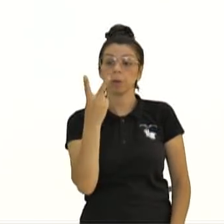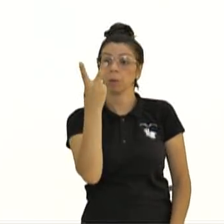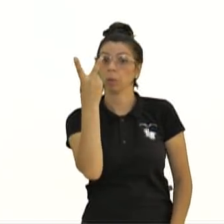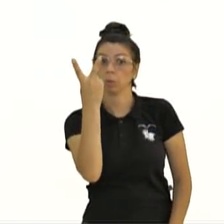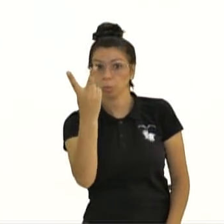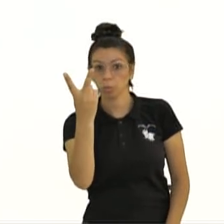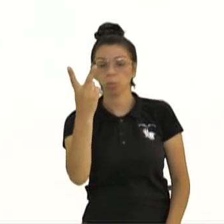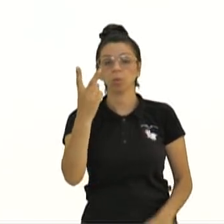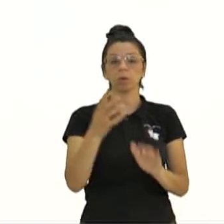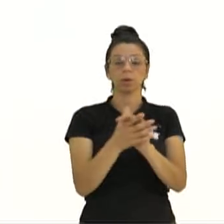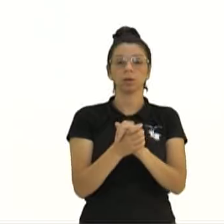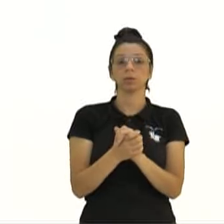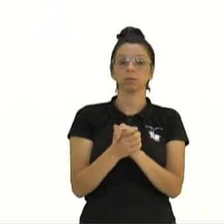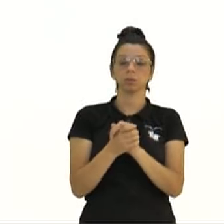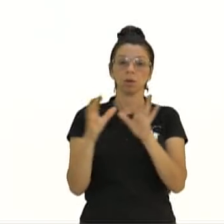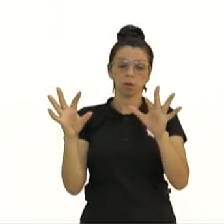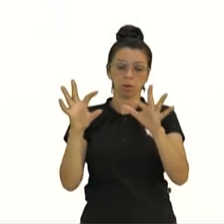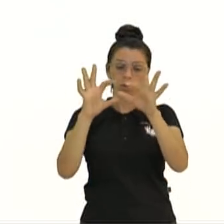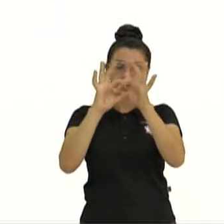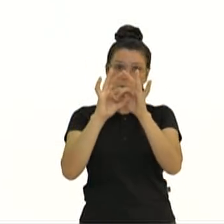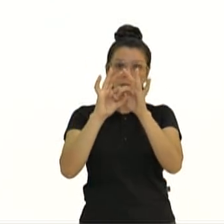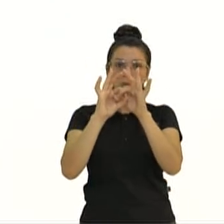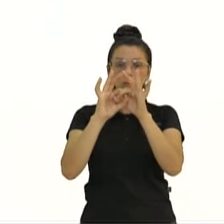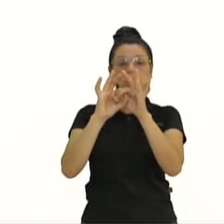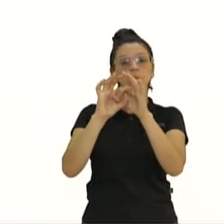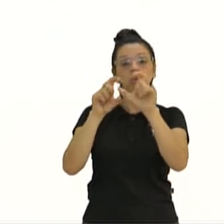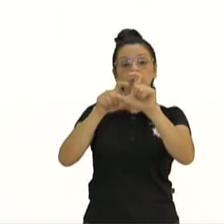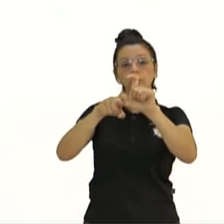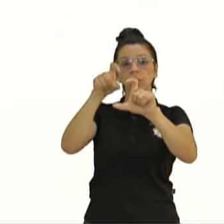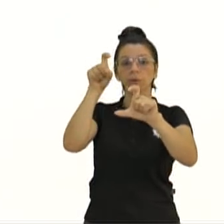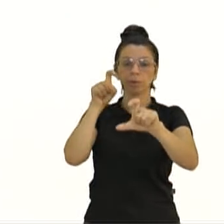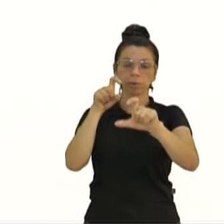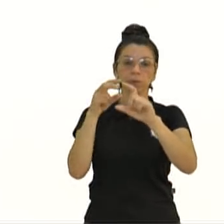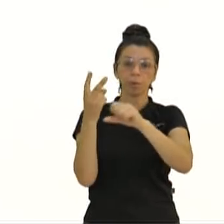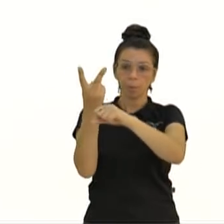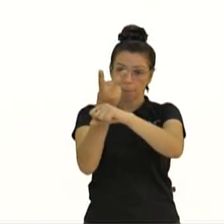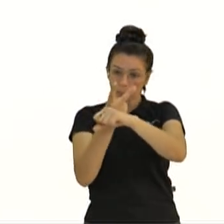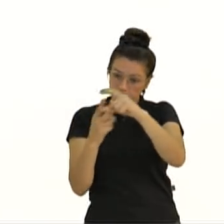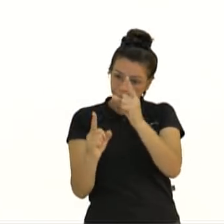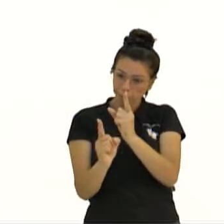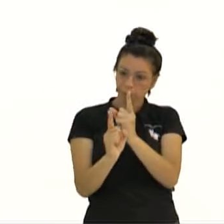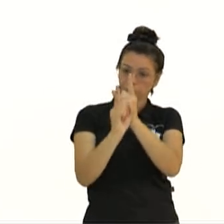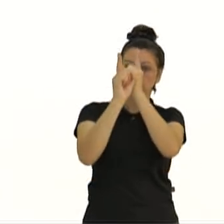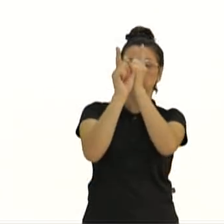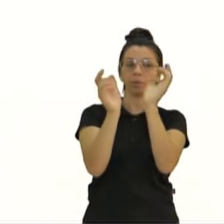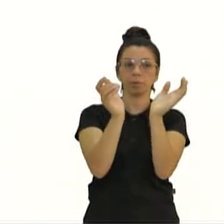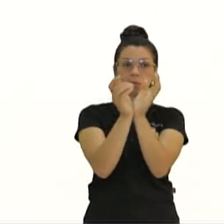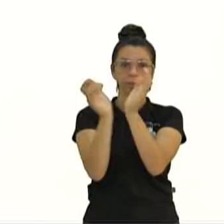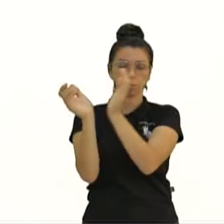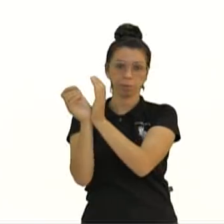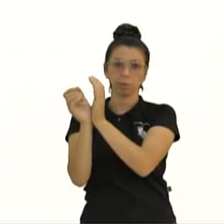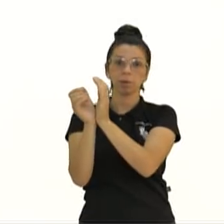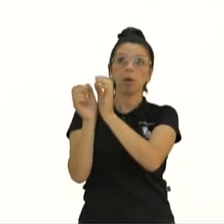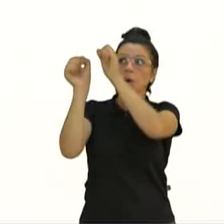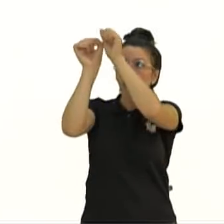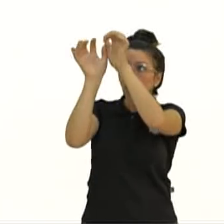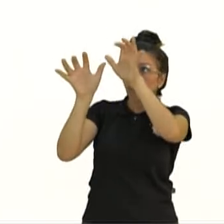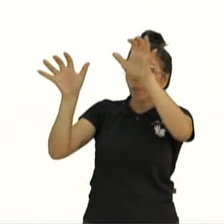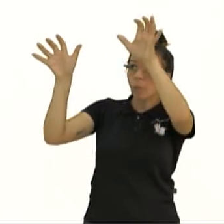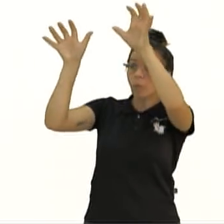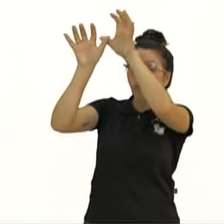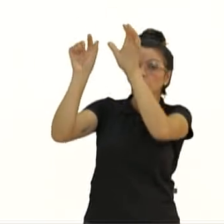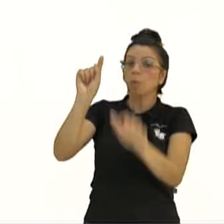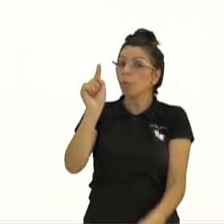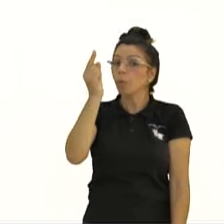coordenativas. Localize-as e classifique-as. Então, aqui no último balão, então